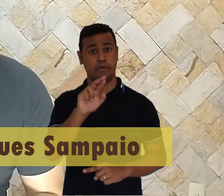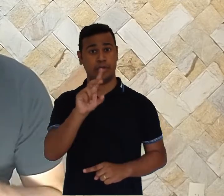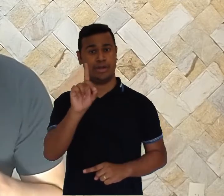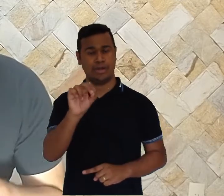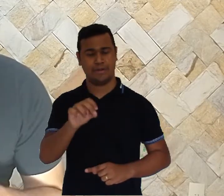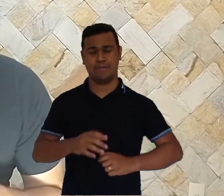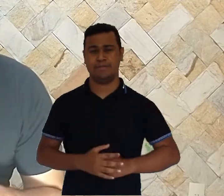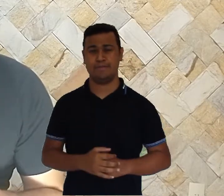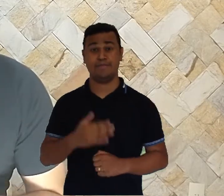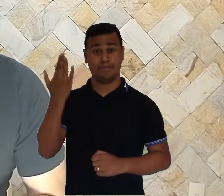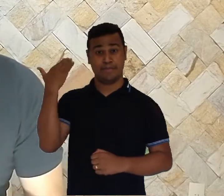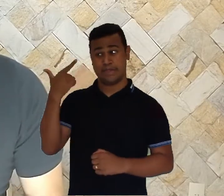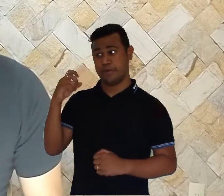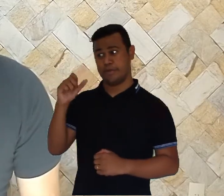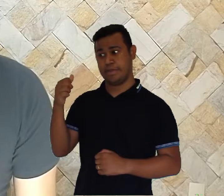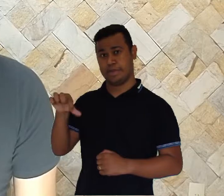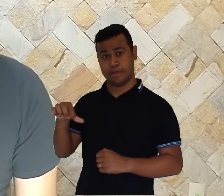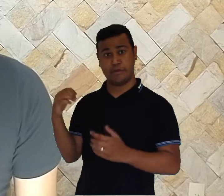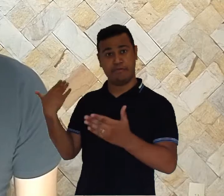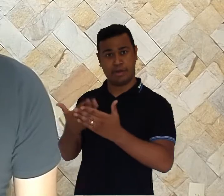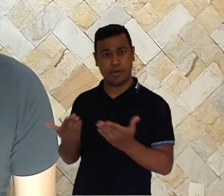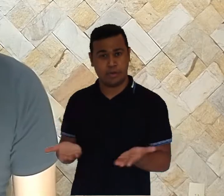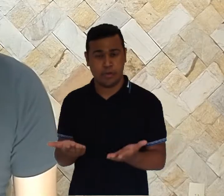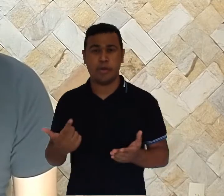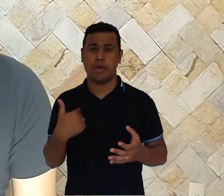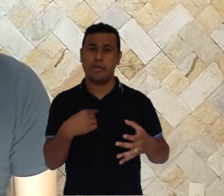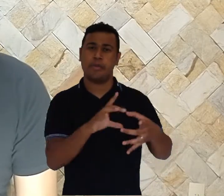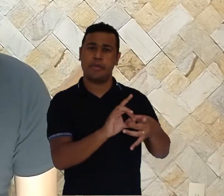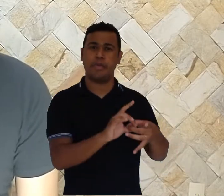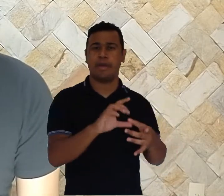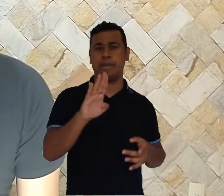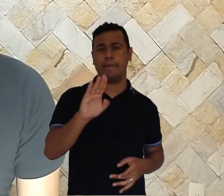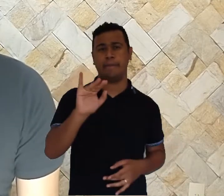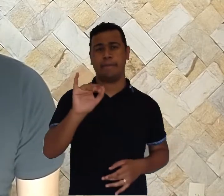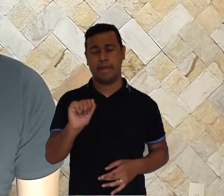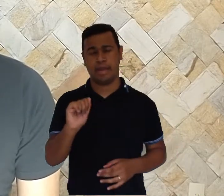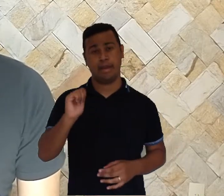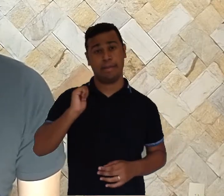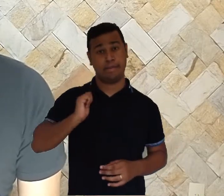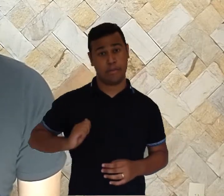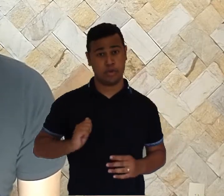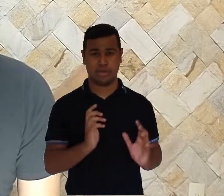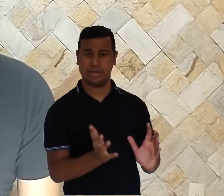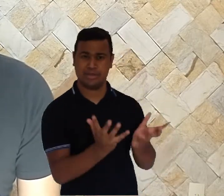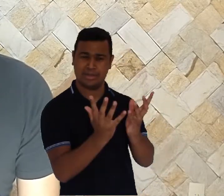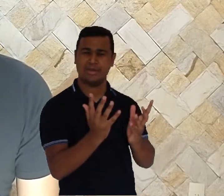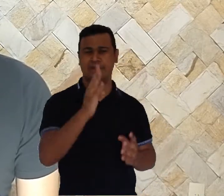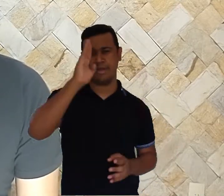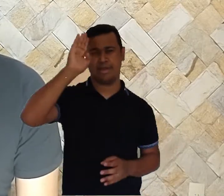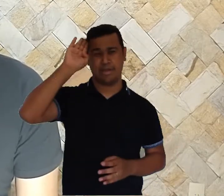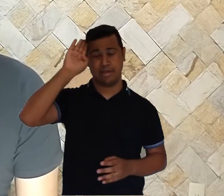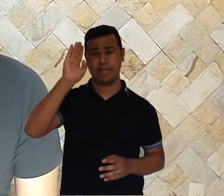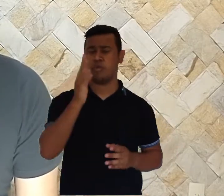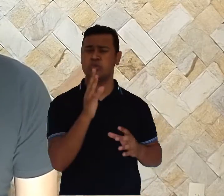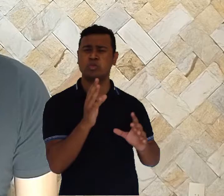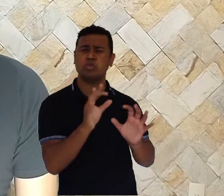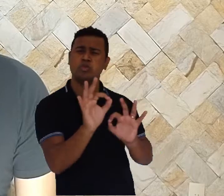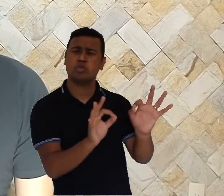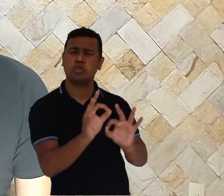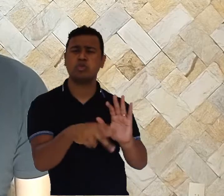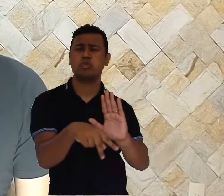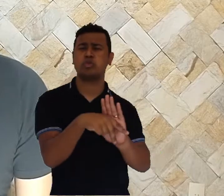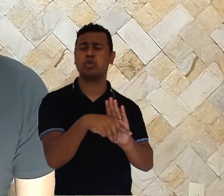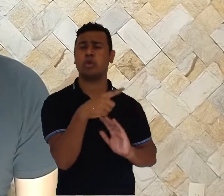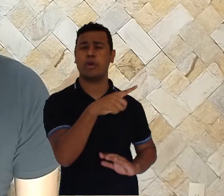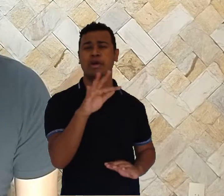Desde 2019, estou vinculado ao BIA, Bolsa de Incentivo Acadêmico, que é executado pela FACEP, Fundação de Amparo à Ciência e